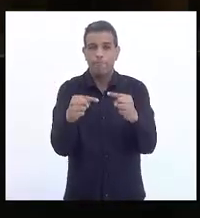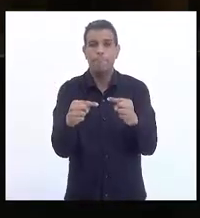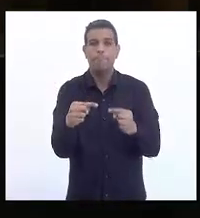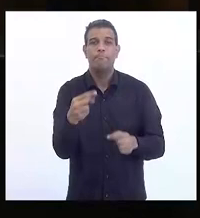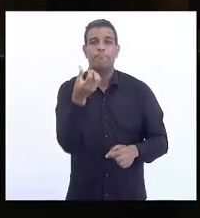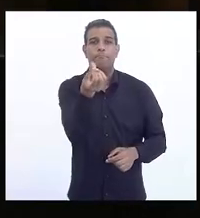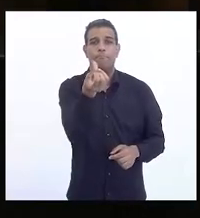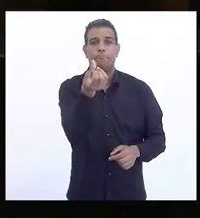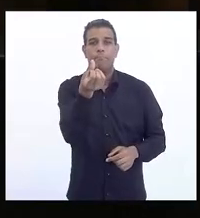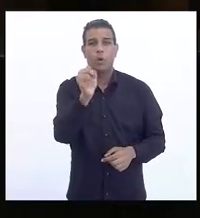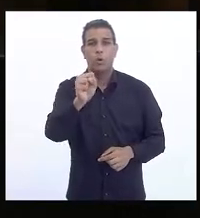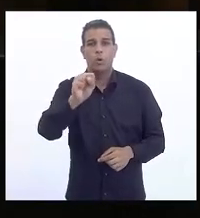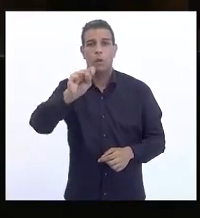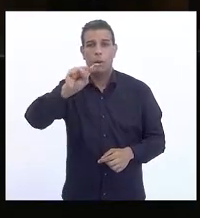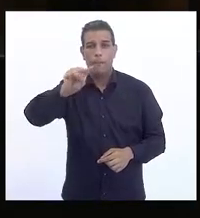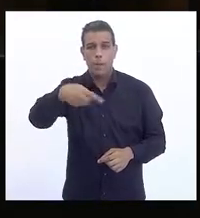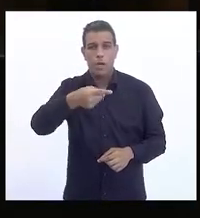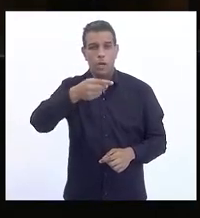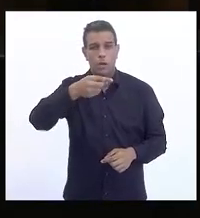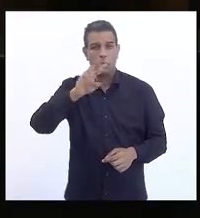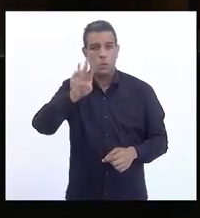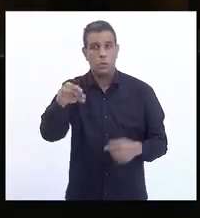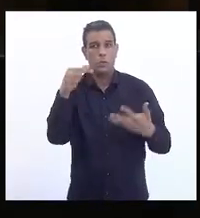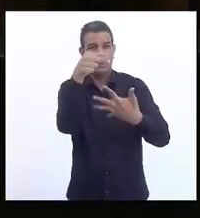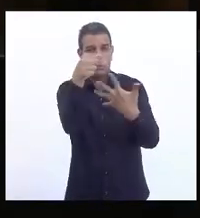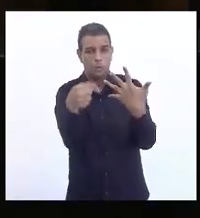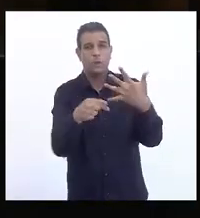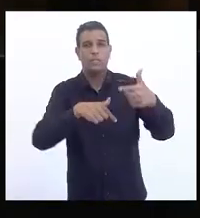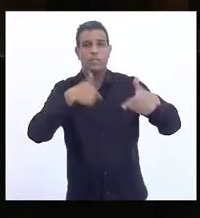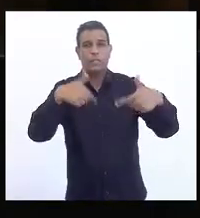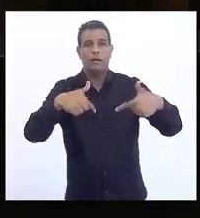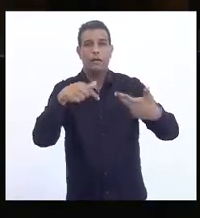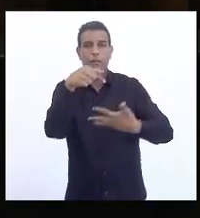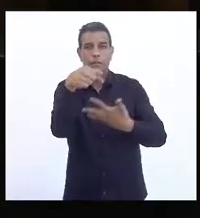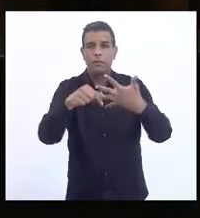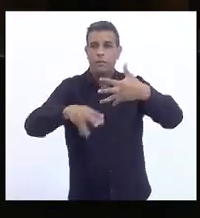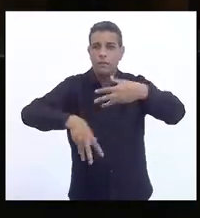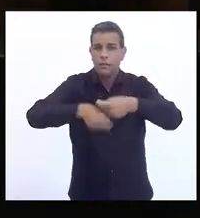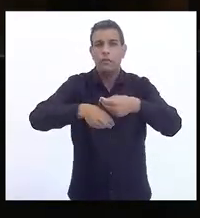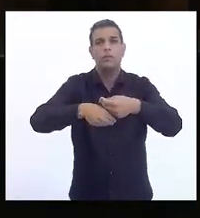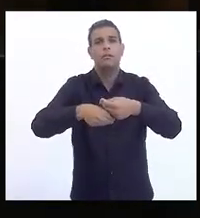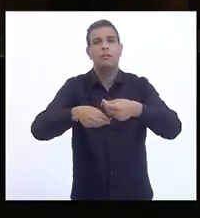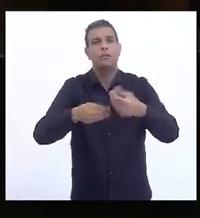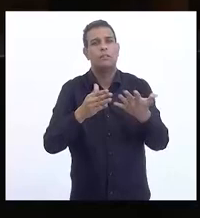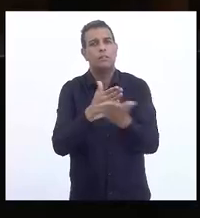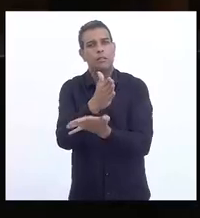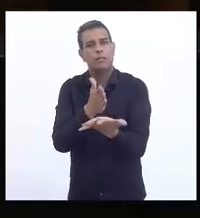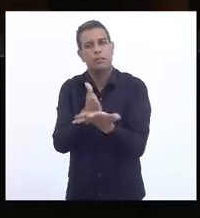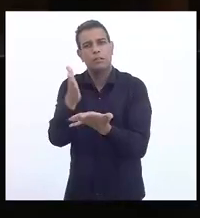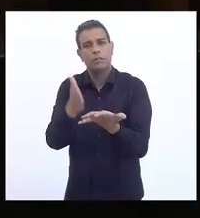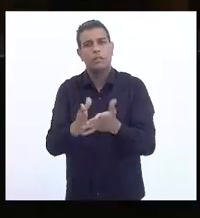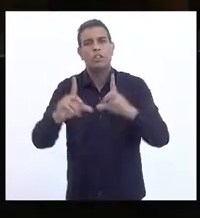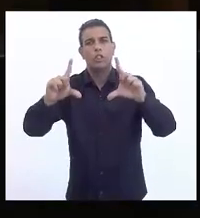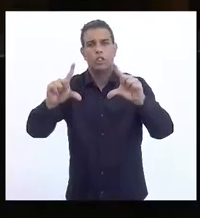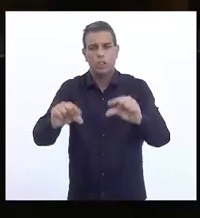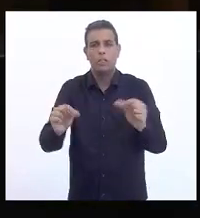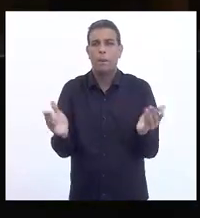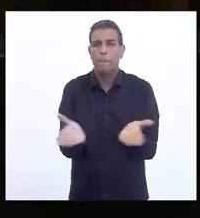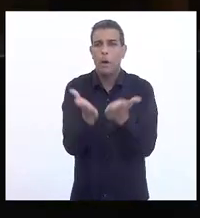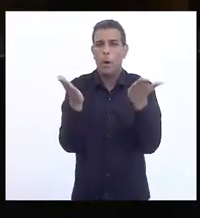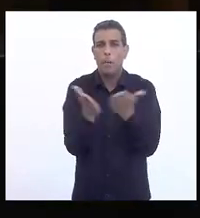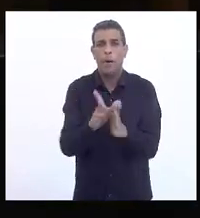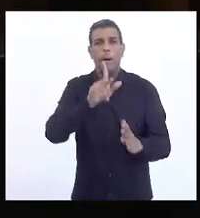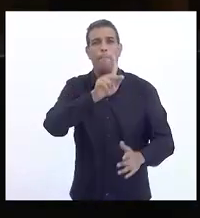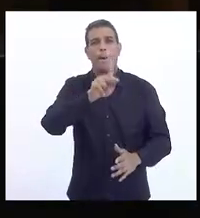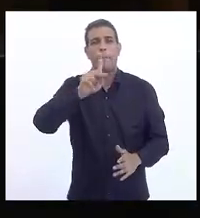de 680,8 milhões para o programa de trabalho, ações de combate e enfrentamento à extrema pobreza. Já no